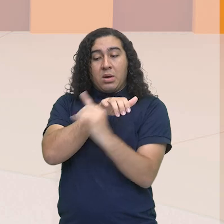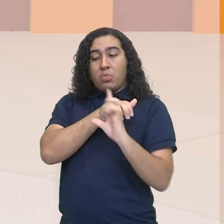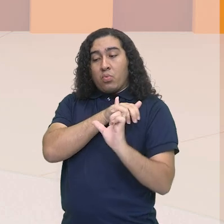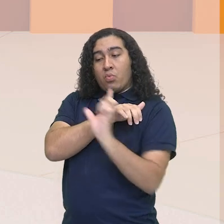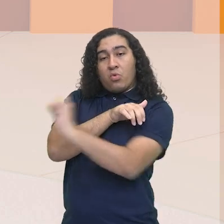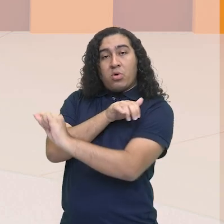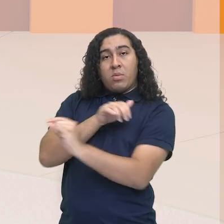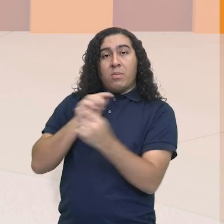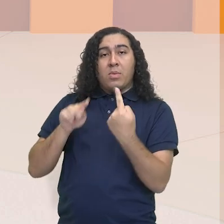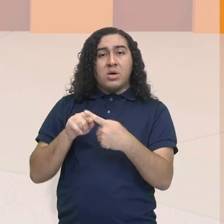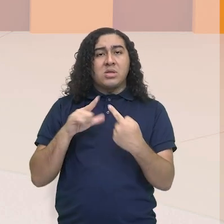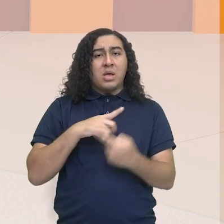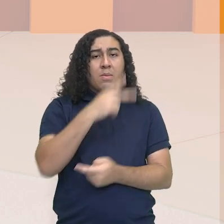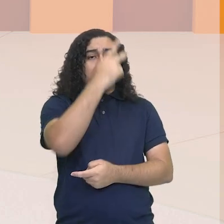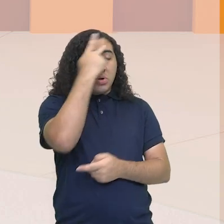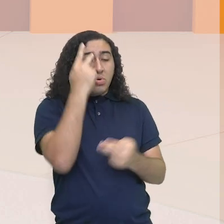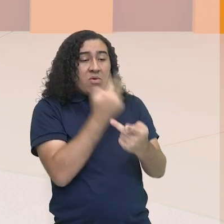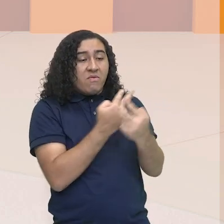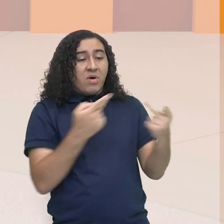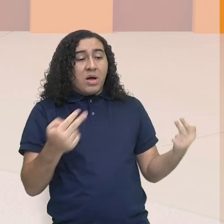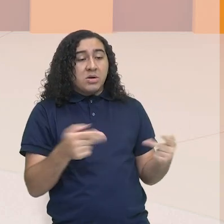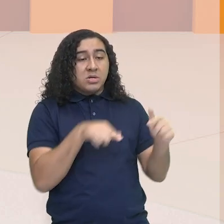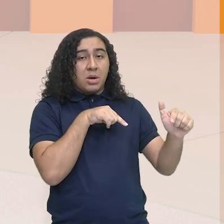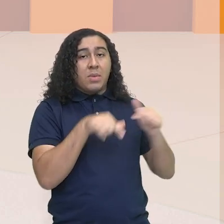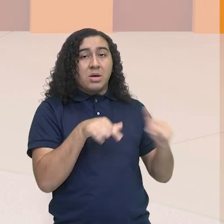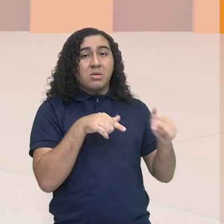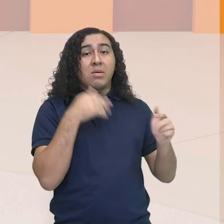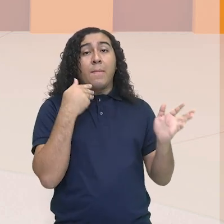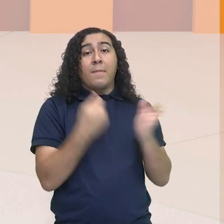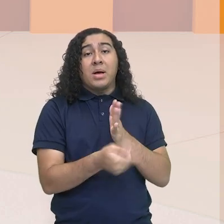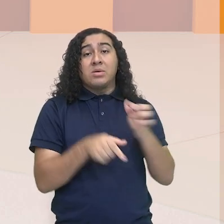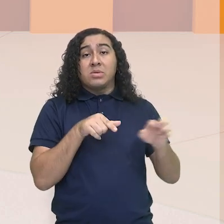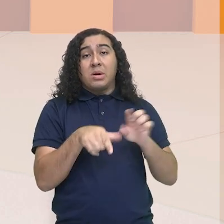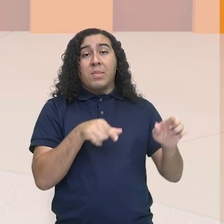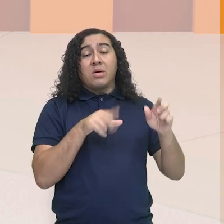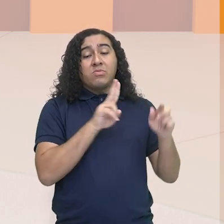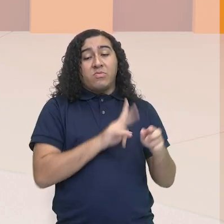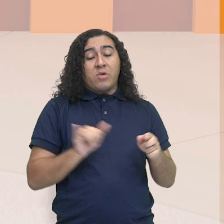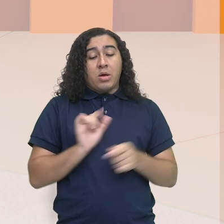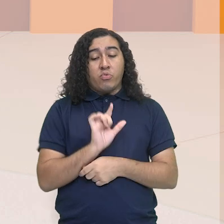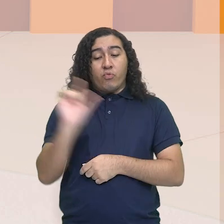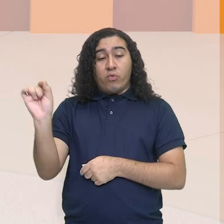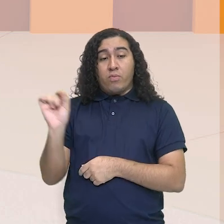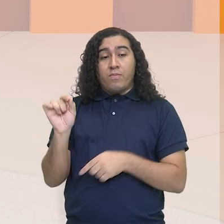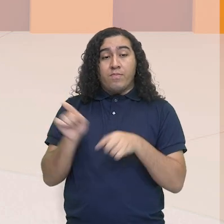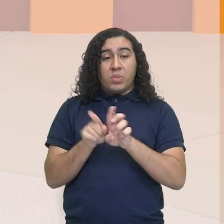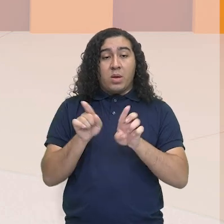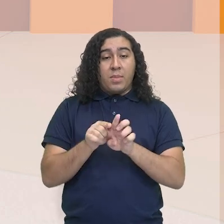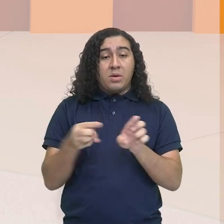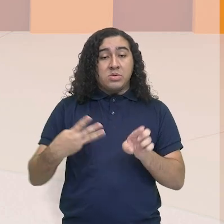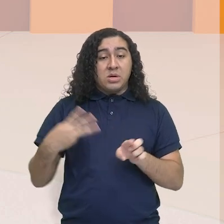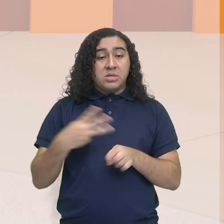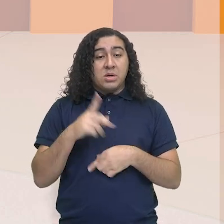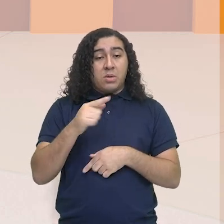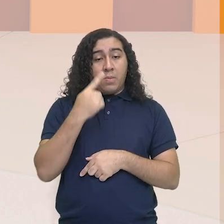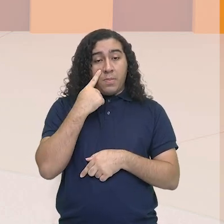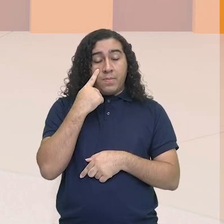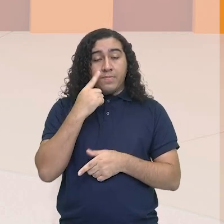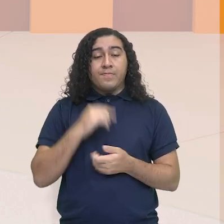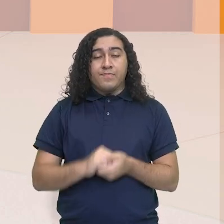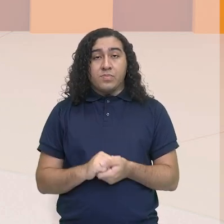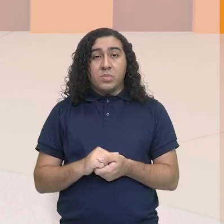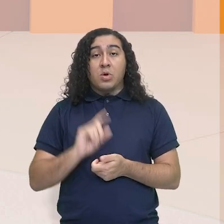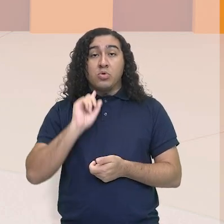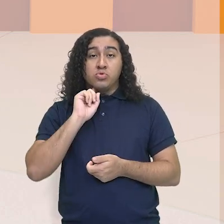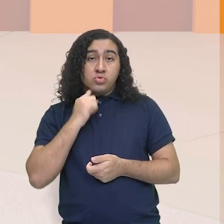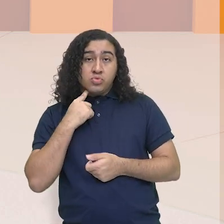de colheitadeira trabalhando e aquelas pessoas que trabalhavam naquilo têm que ir embora. E também, como a gente falou, está relacionado com o primeiro, a